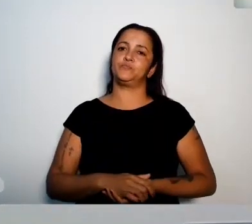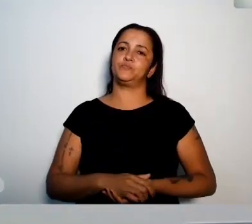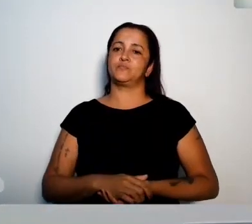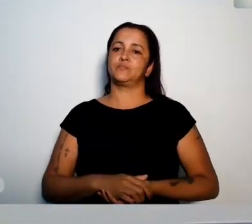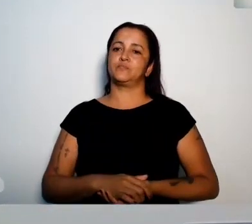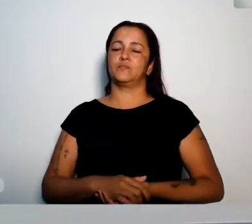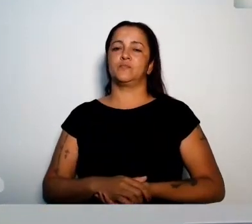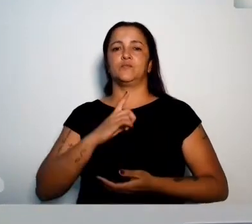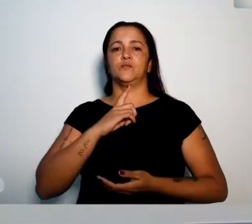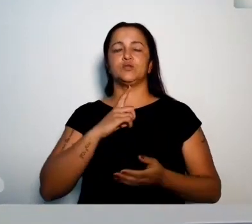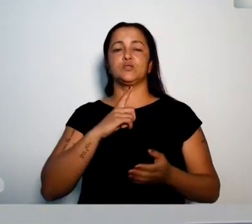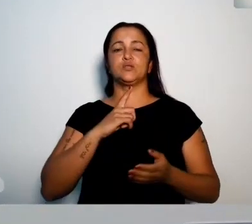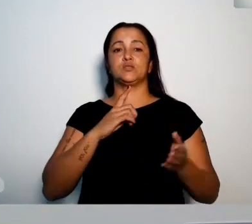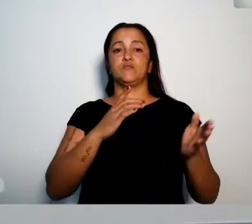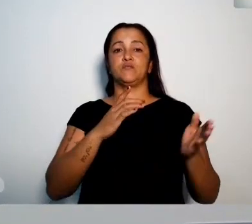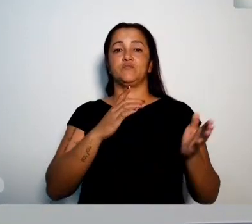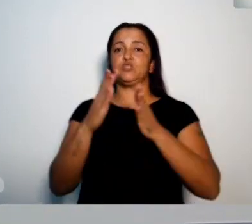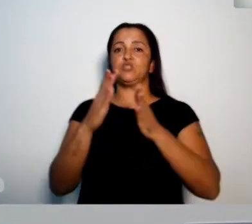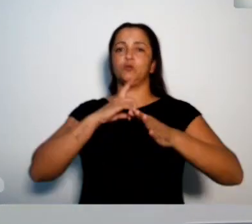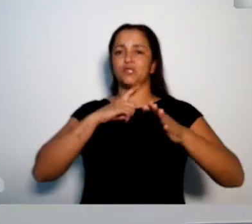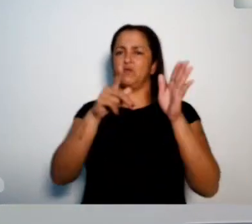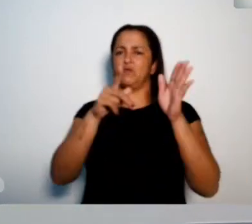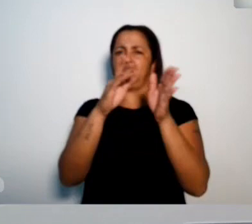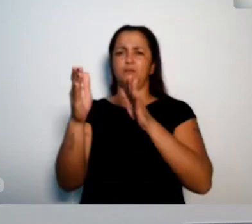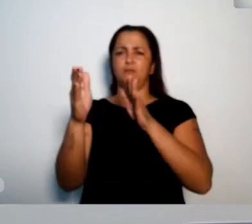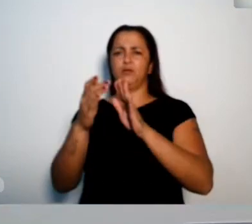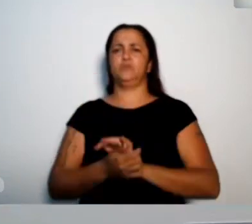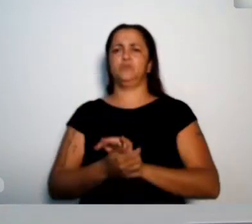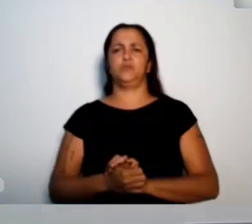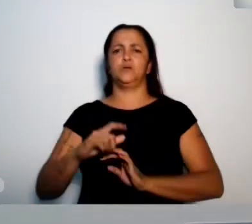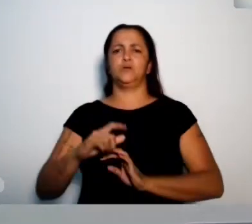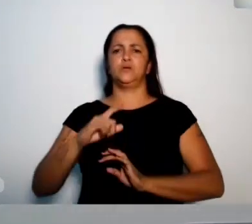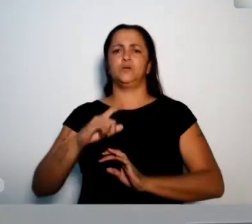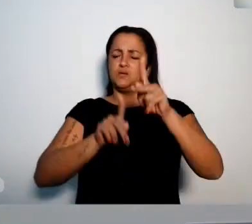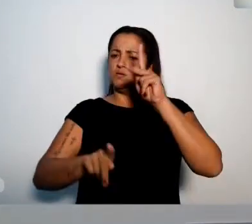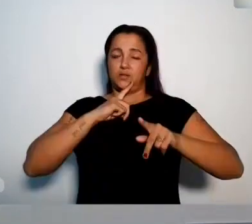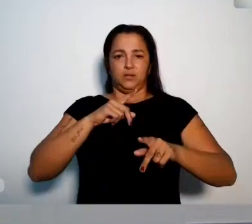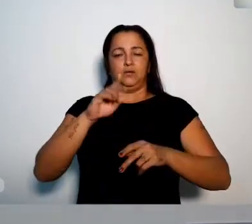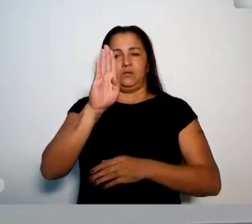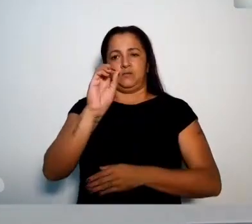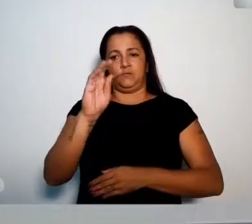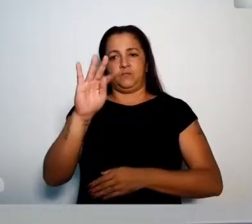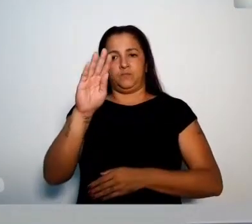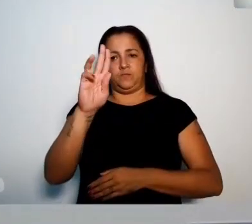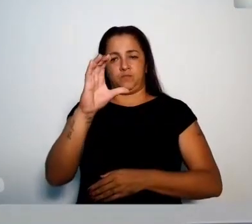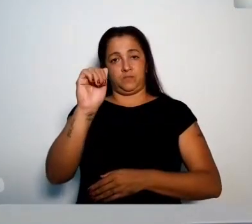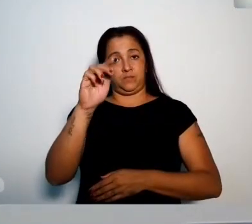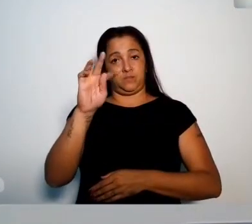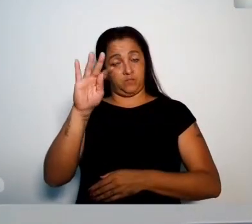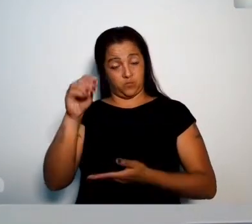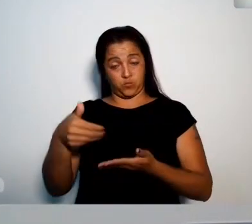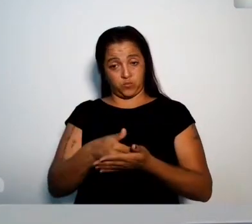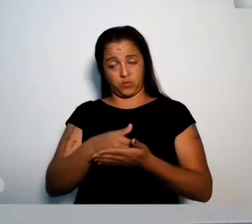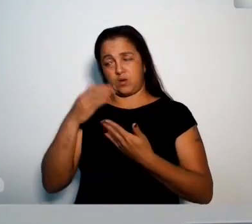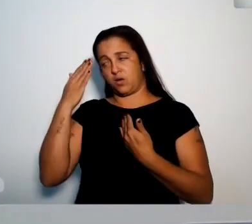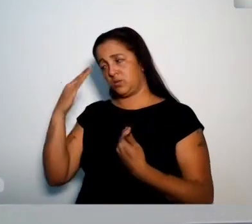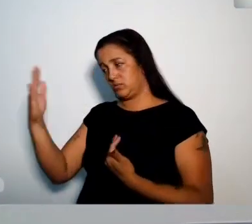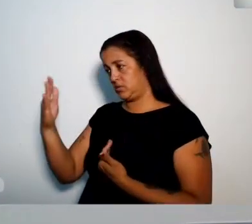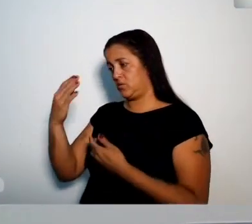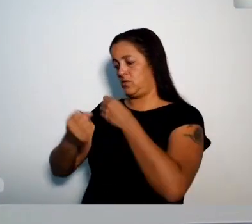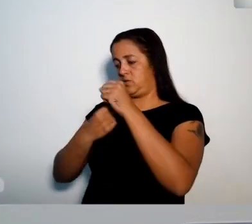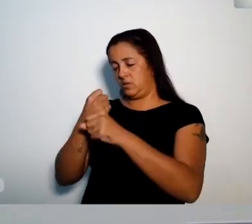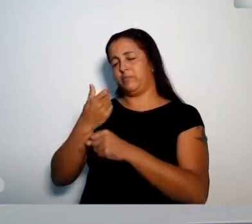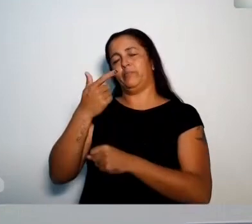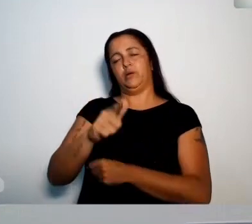Quero aproveitar e agradecer a população de Botucatu, por mais um ano, agradecer a Deus por estar aqui com muita